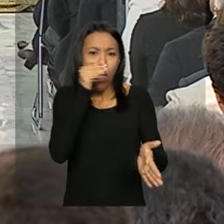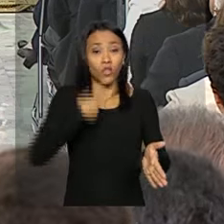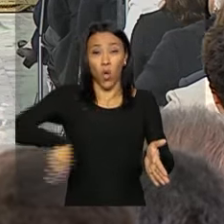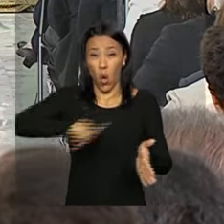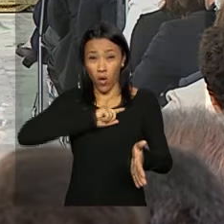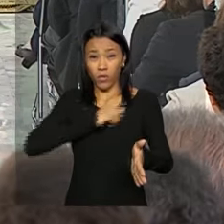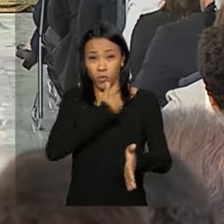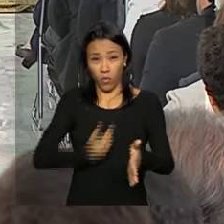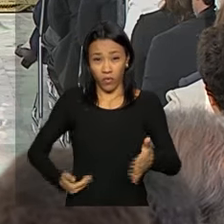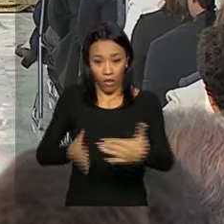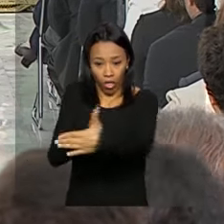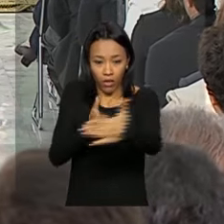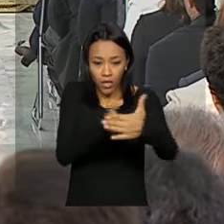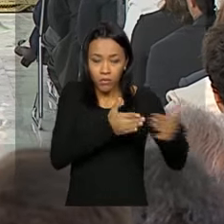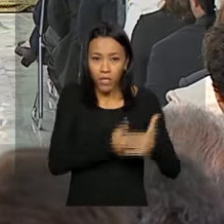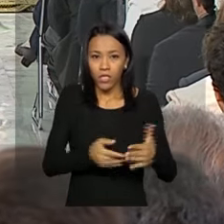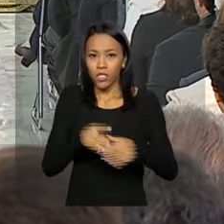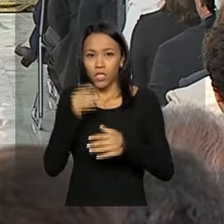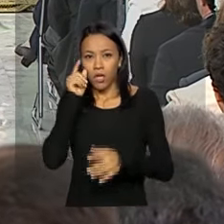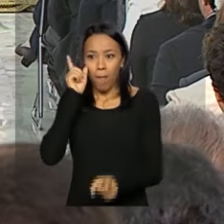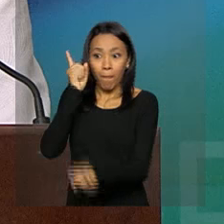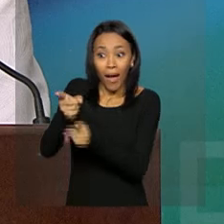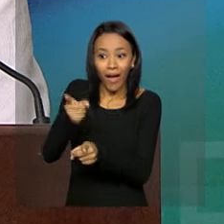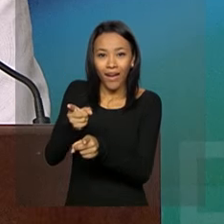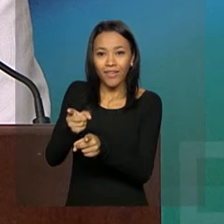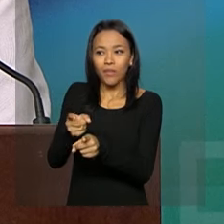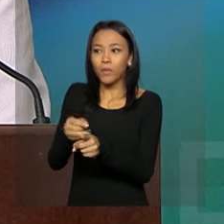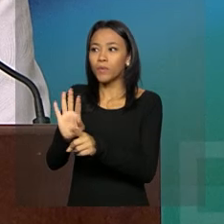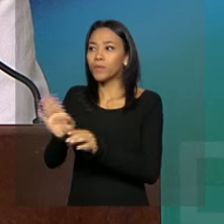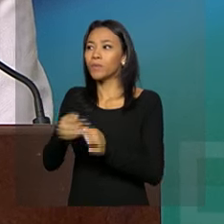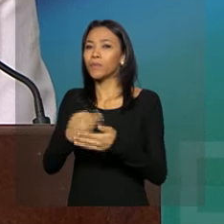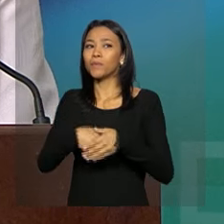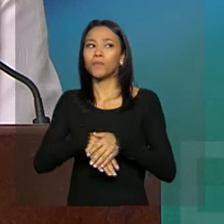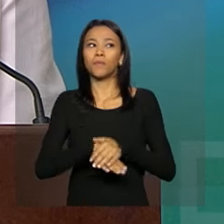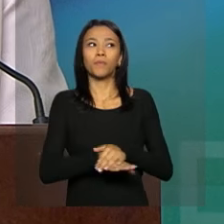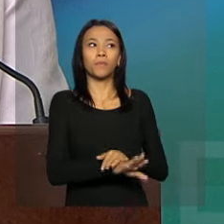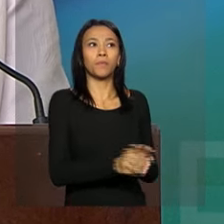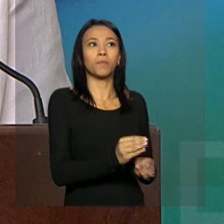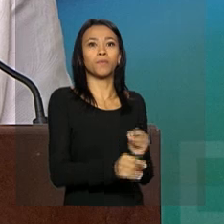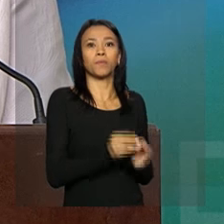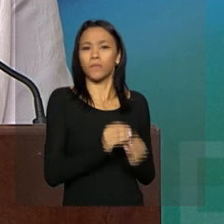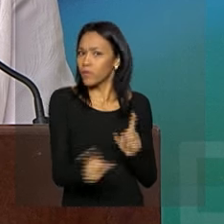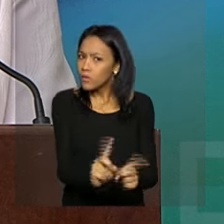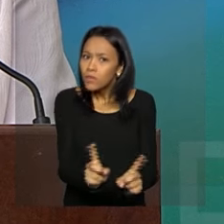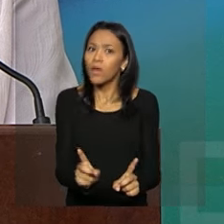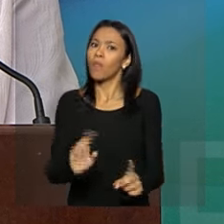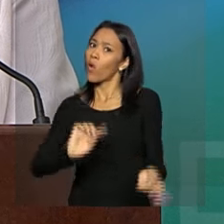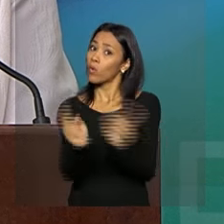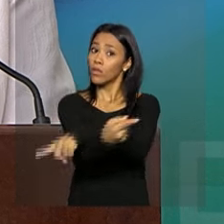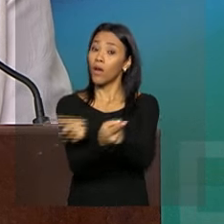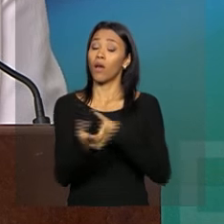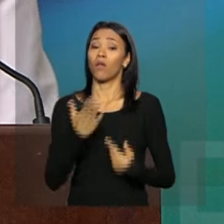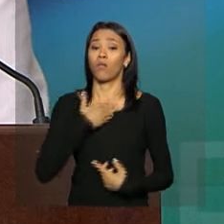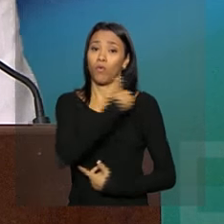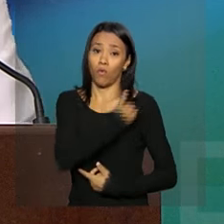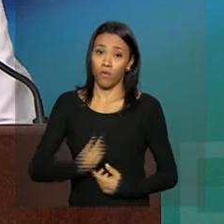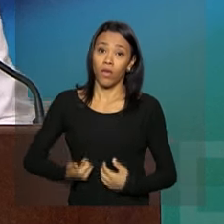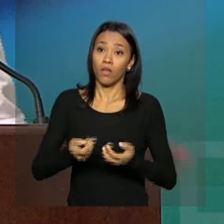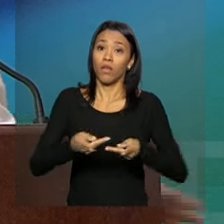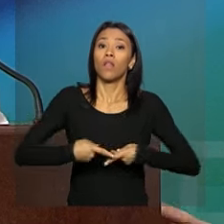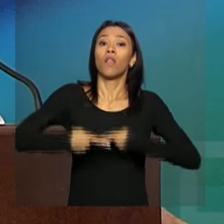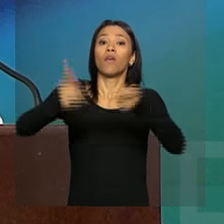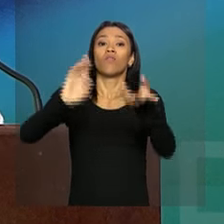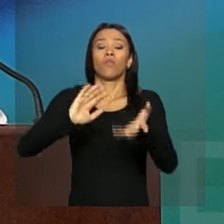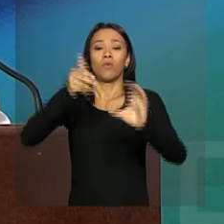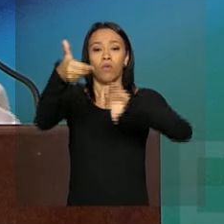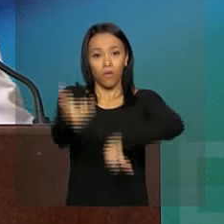barreiras nem engavetamos as investigações. Pelo contrário, foi o meu governo que encaminhou ao Congresso Nacional